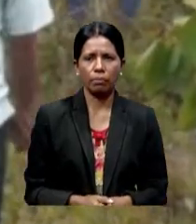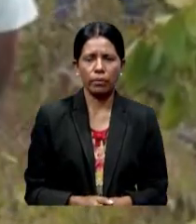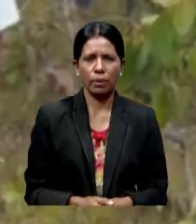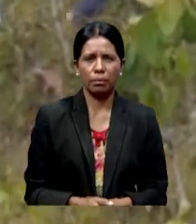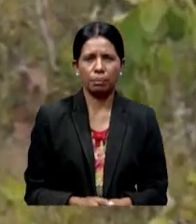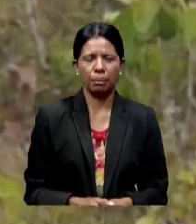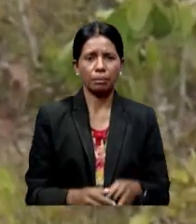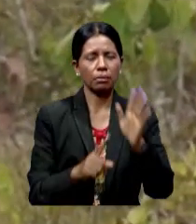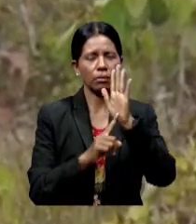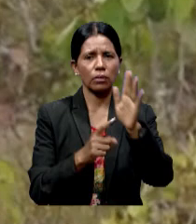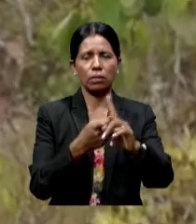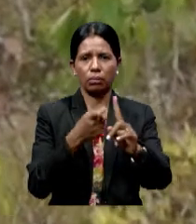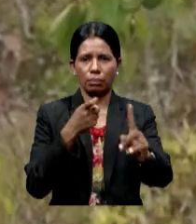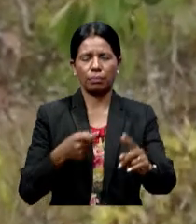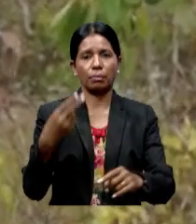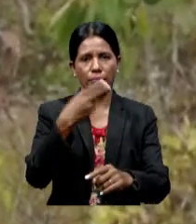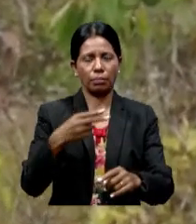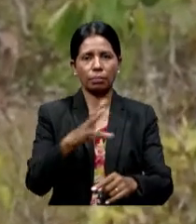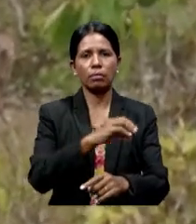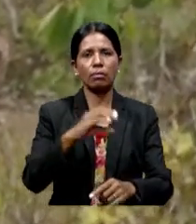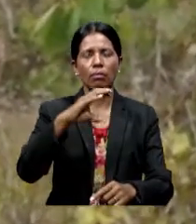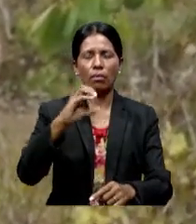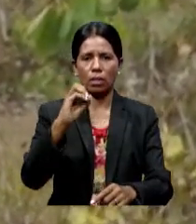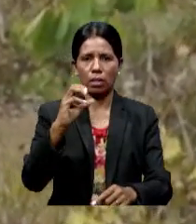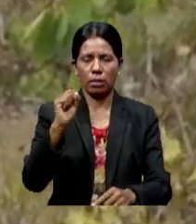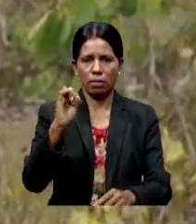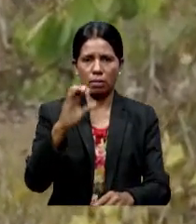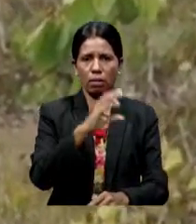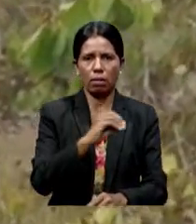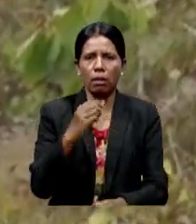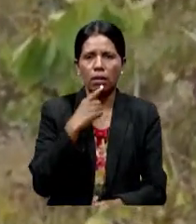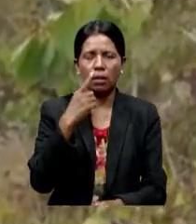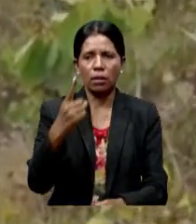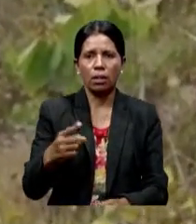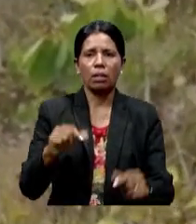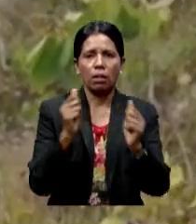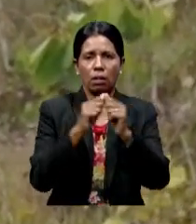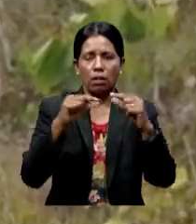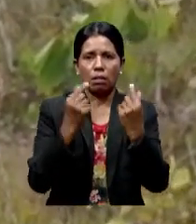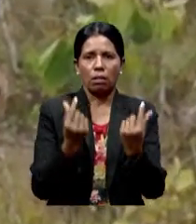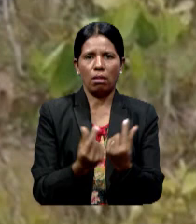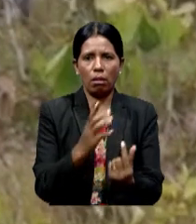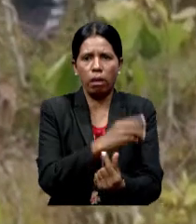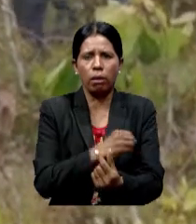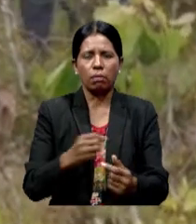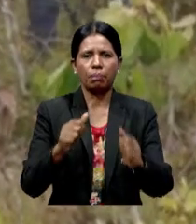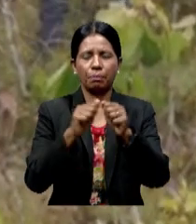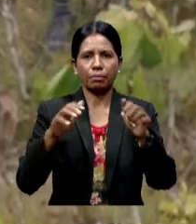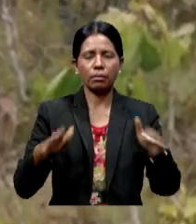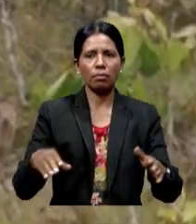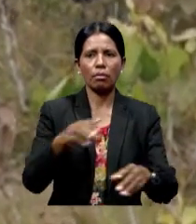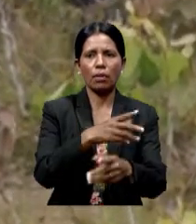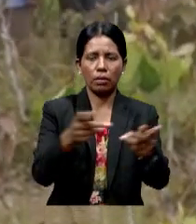Lia hirak ne hato ha fo in quinta ne comisario executivo servicio técnico e retelo EP ho equipa ha mutu cor junto administrador inclui